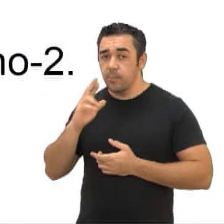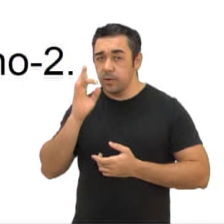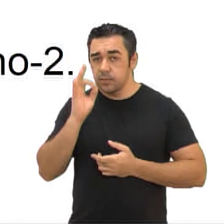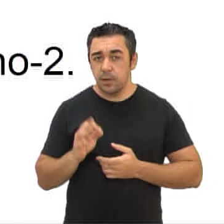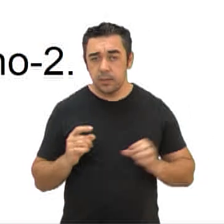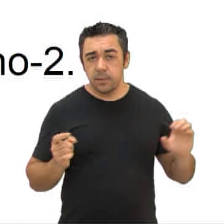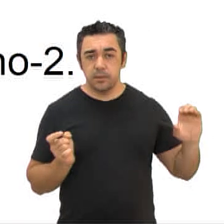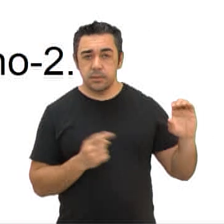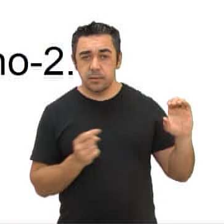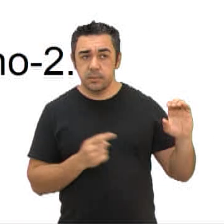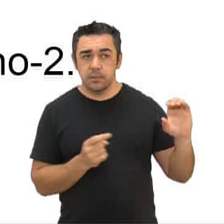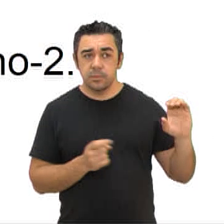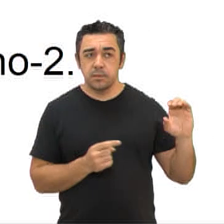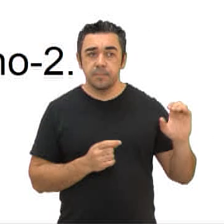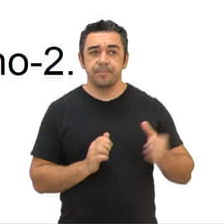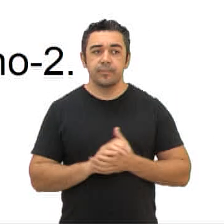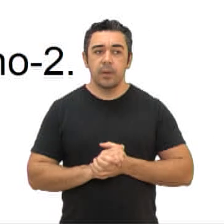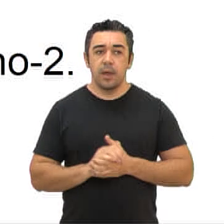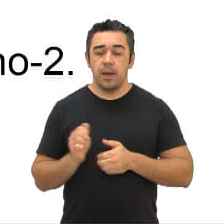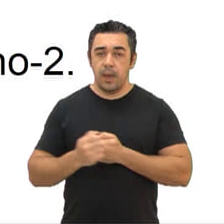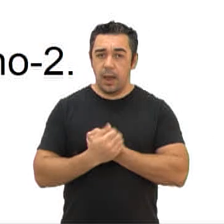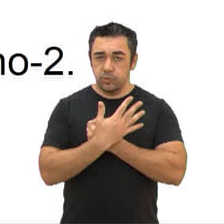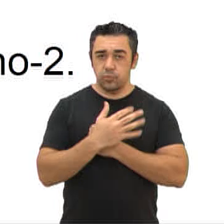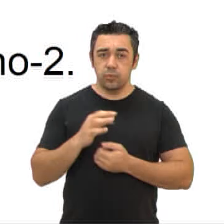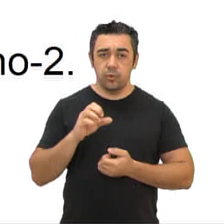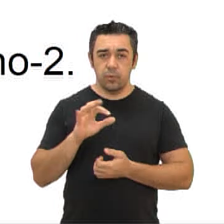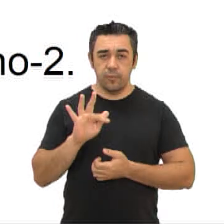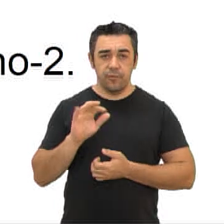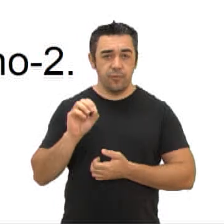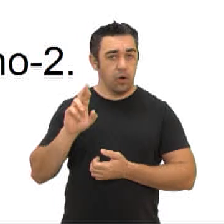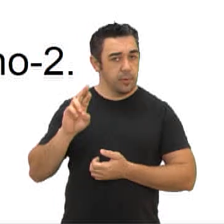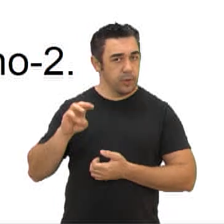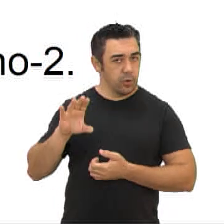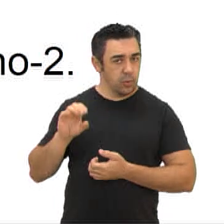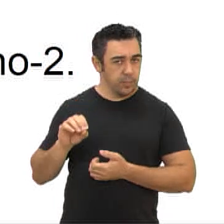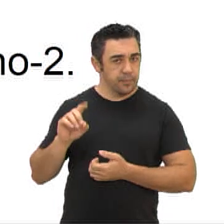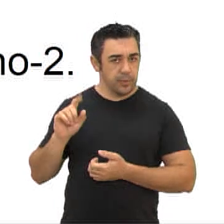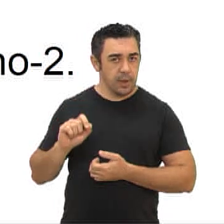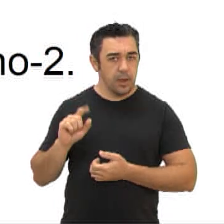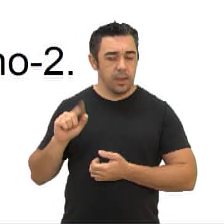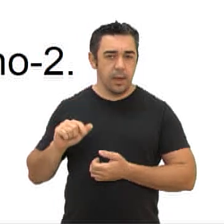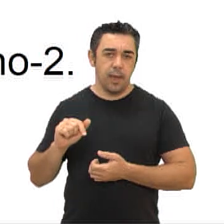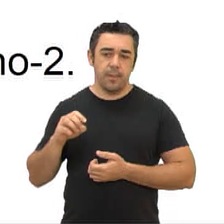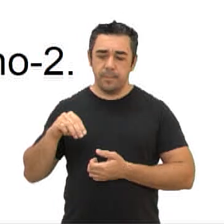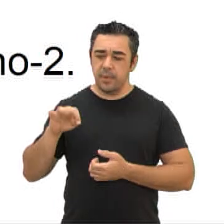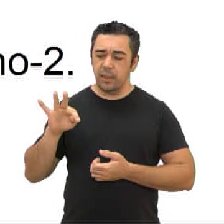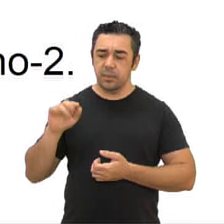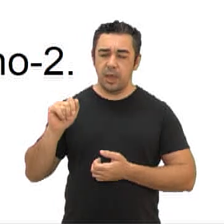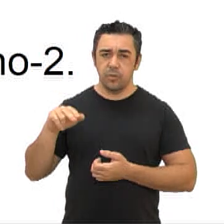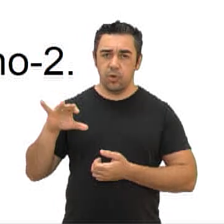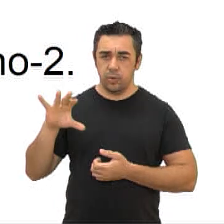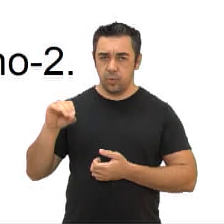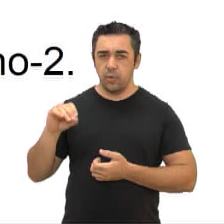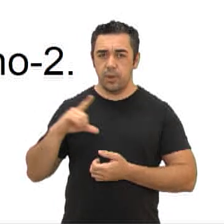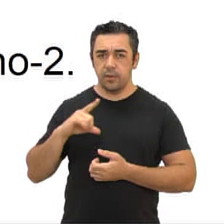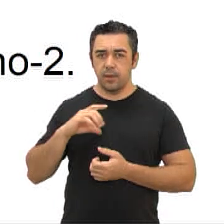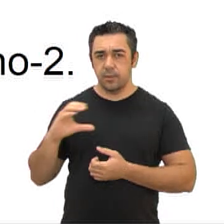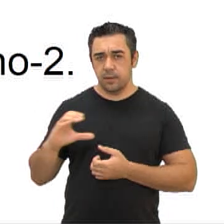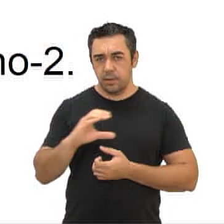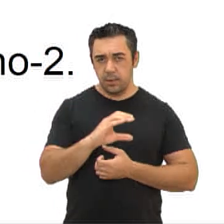resposta certa é a letra C. Ácido fórmico, que é o ácido metanóico, é um ácido carboxílico, né?